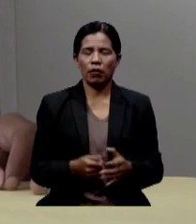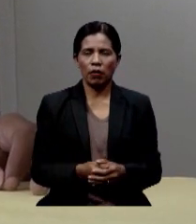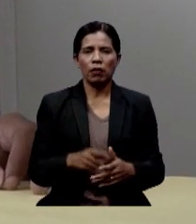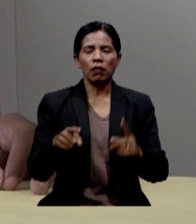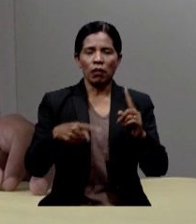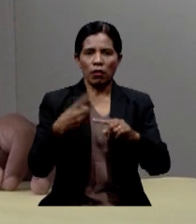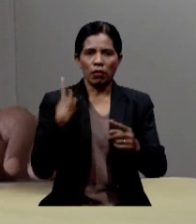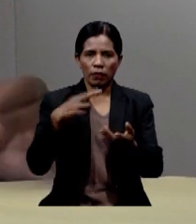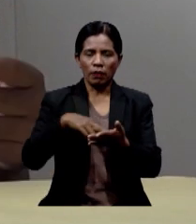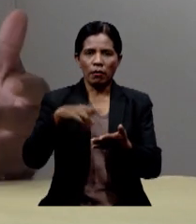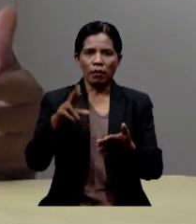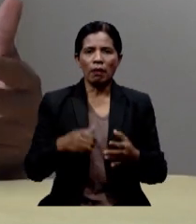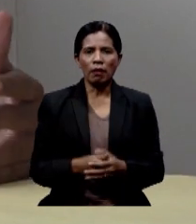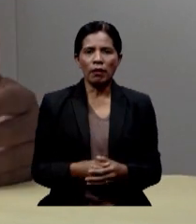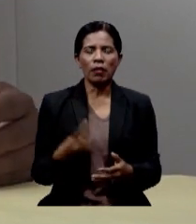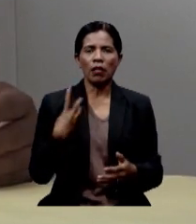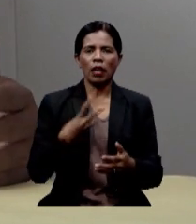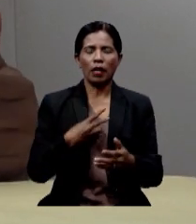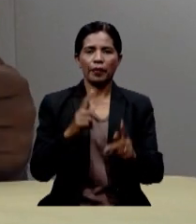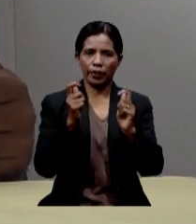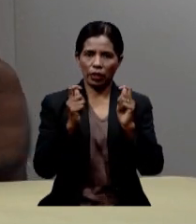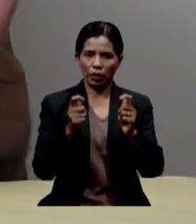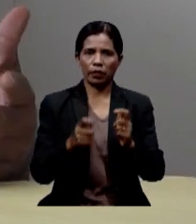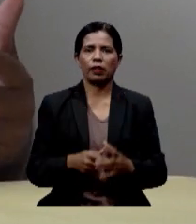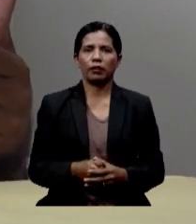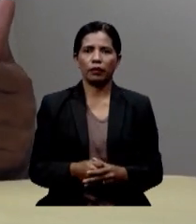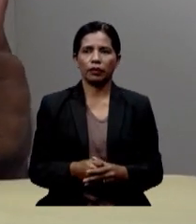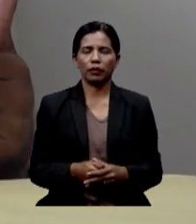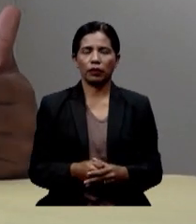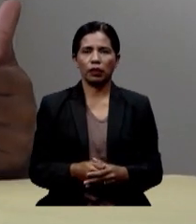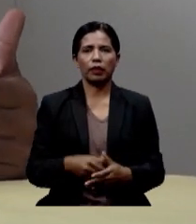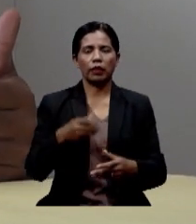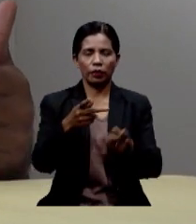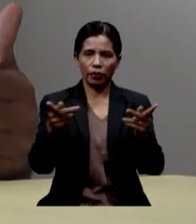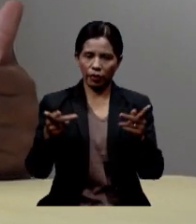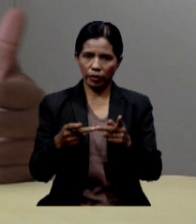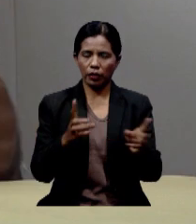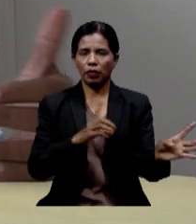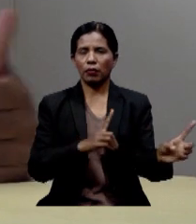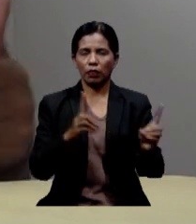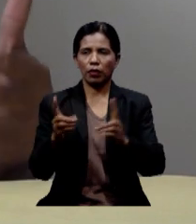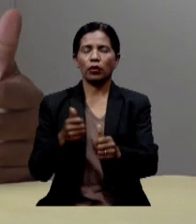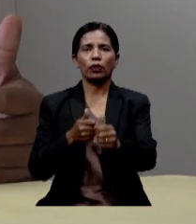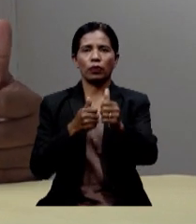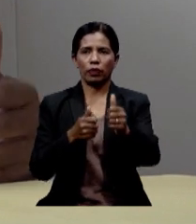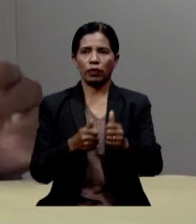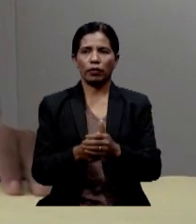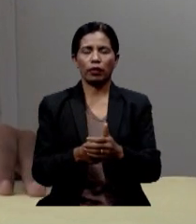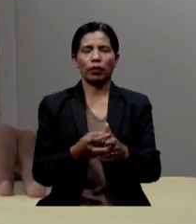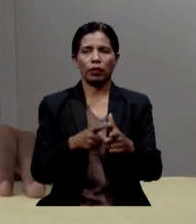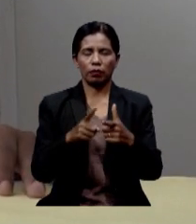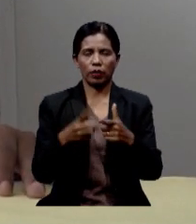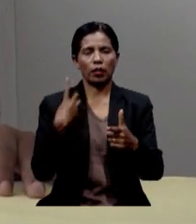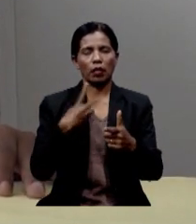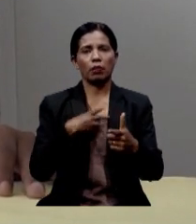minha prova, a minha tenta para tu e a terreno nesse, implementa a cara que tu ir na fati, depois que não é a